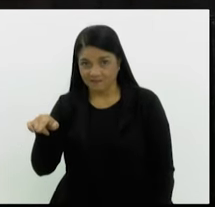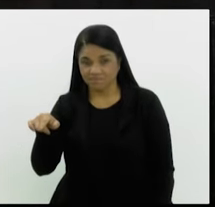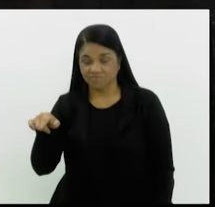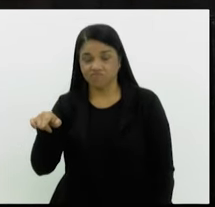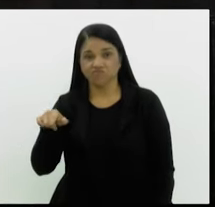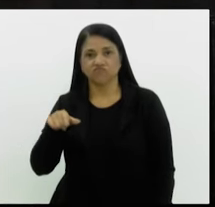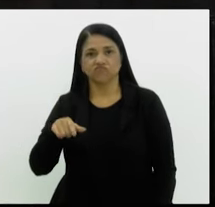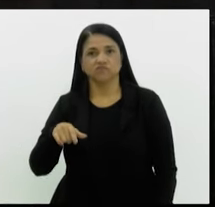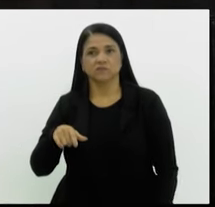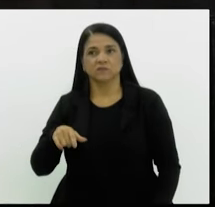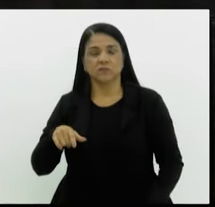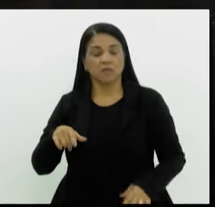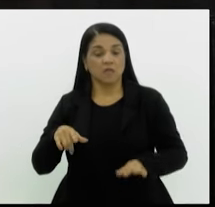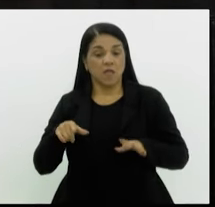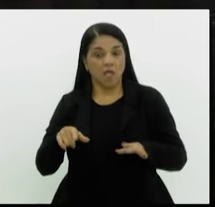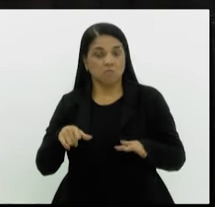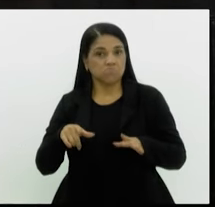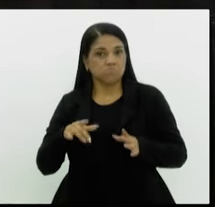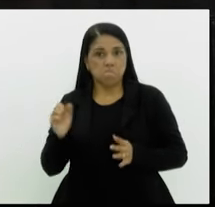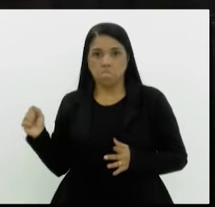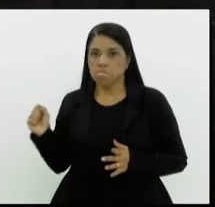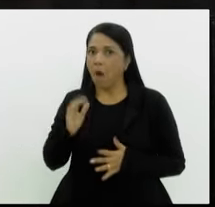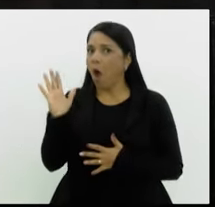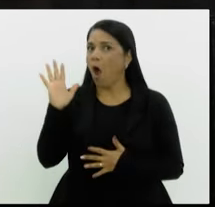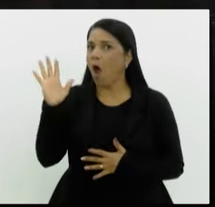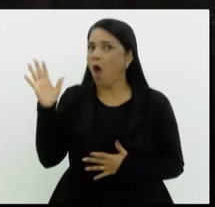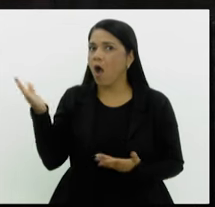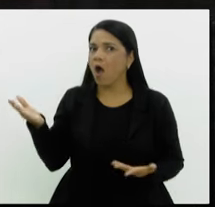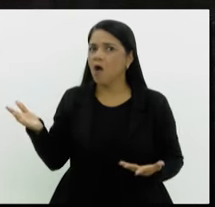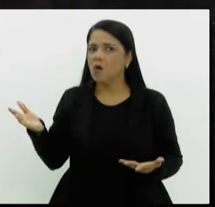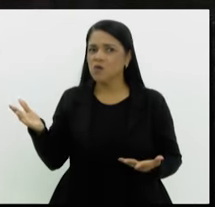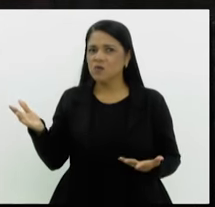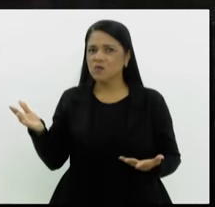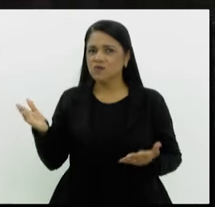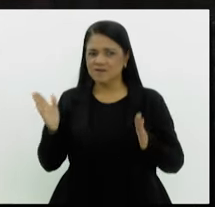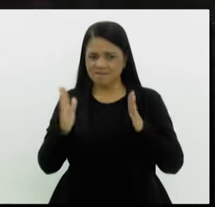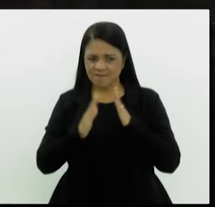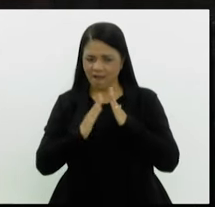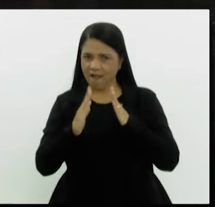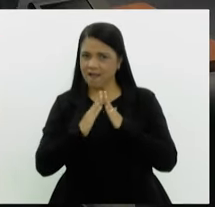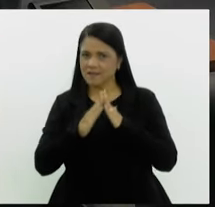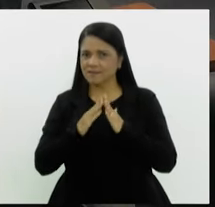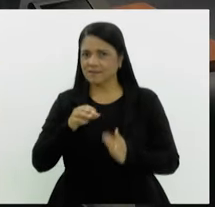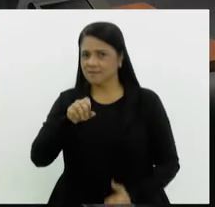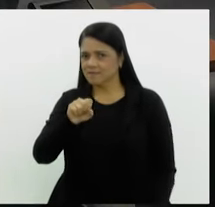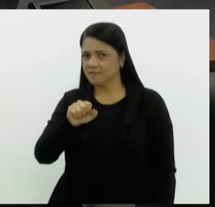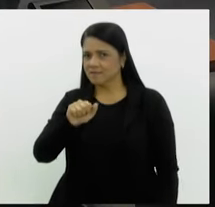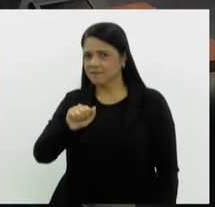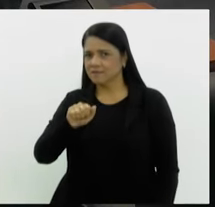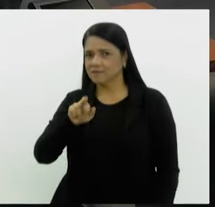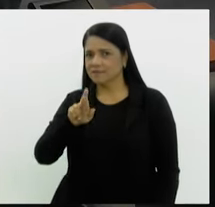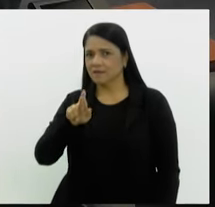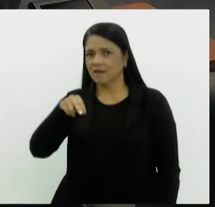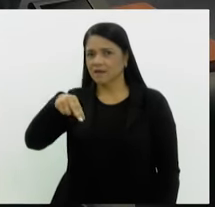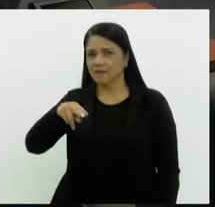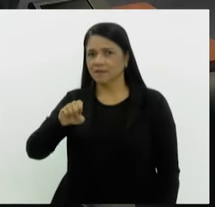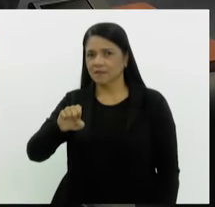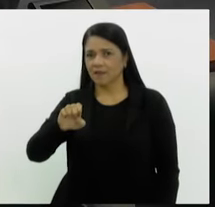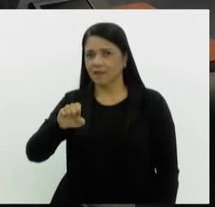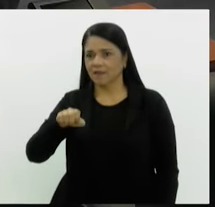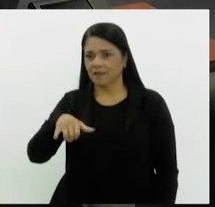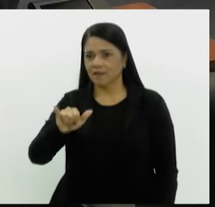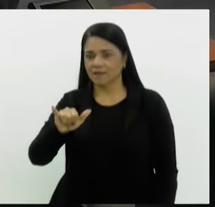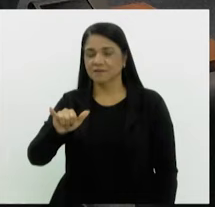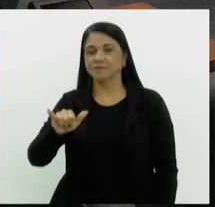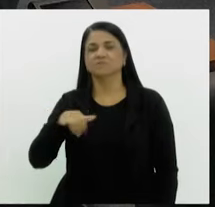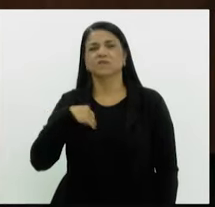próprio Louvre. Deputado, é uma coisa Atman. Extraordinária. Pois não, delegado? Pois não, só deputado uma partezinha. Augusto? Eu fiquei